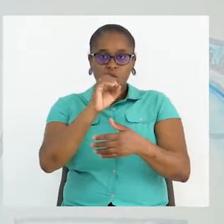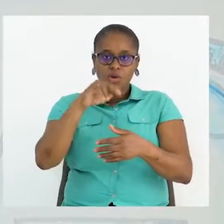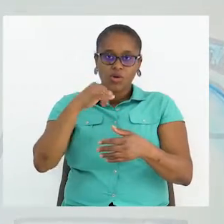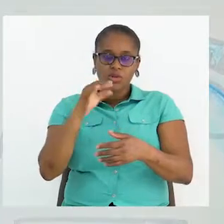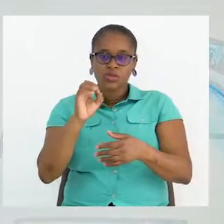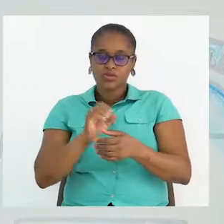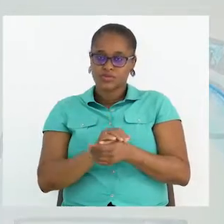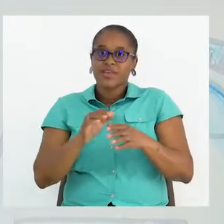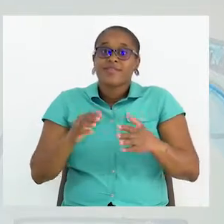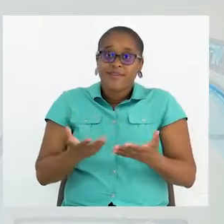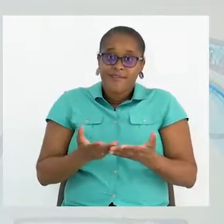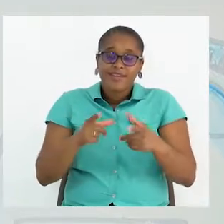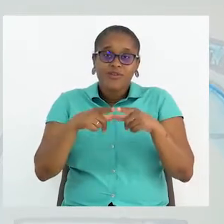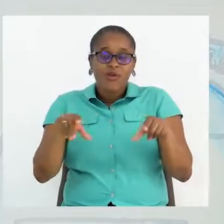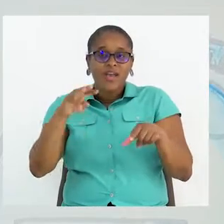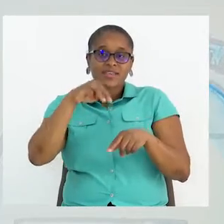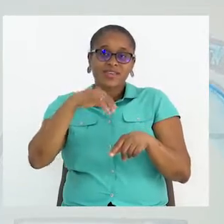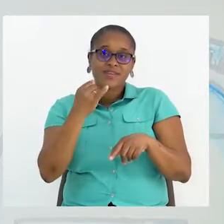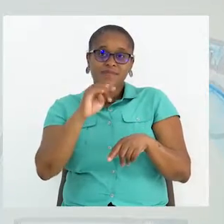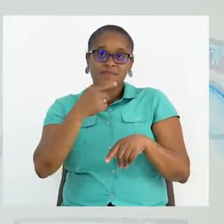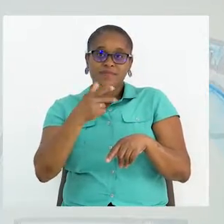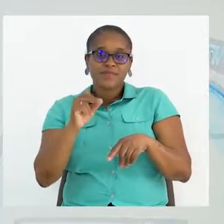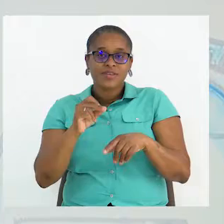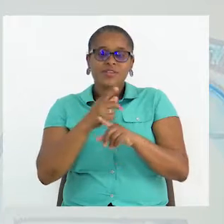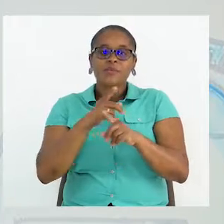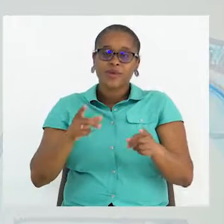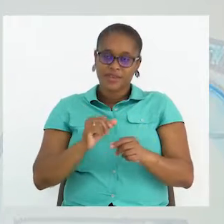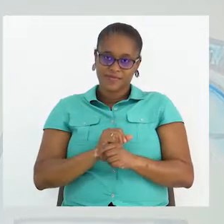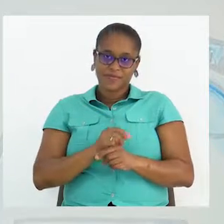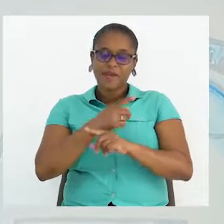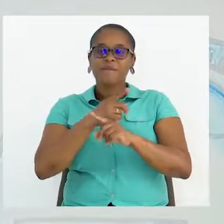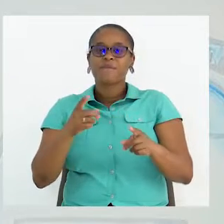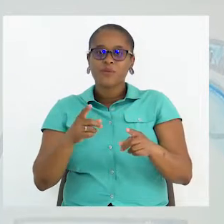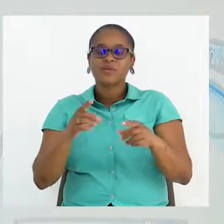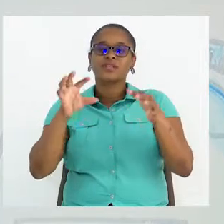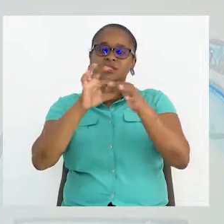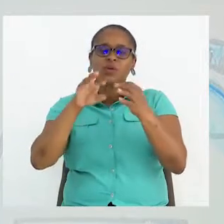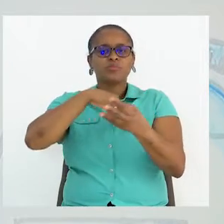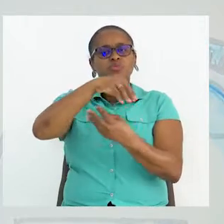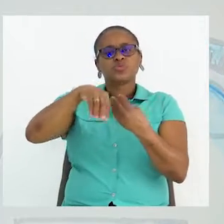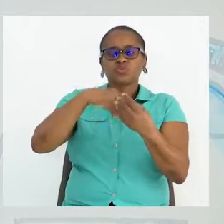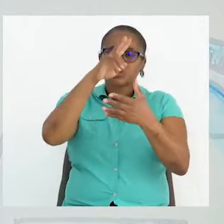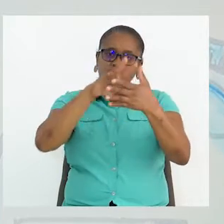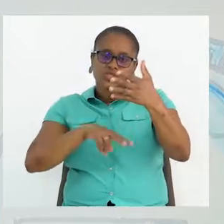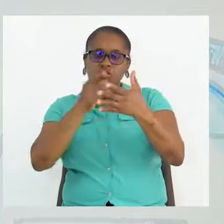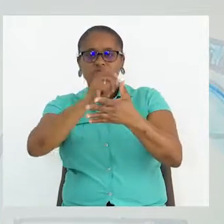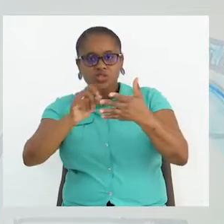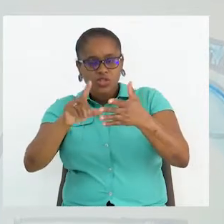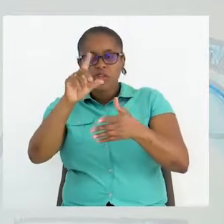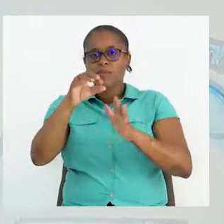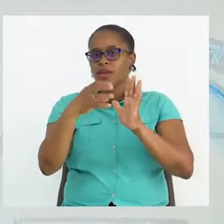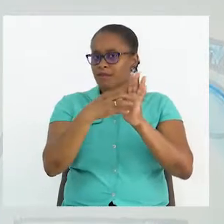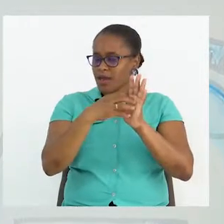mista por quê? Porque associa ou mistura texto escrito e imagem. Imagem que